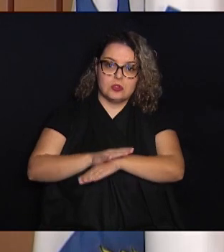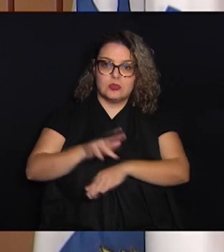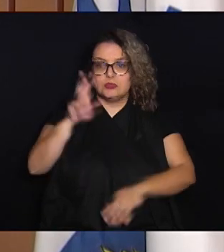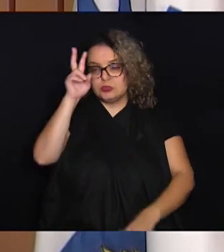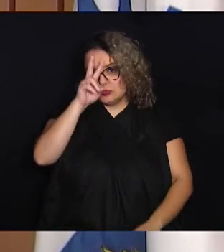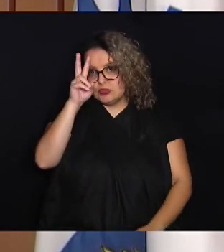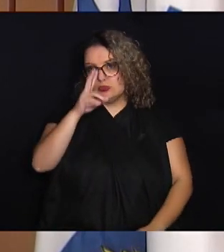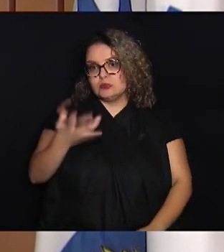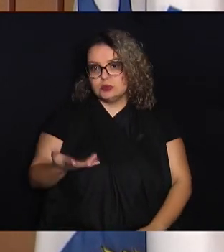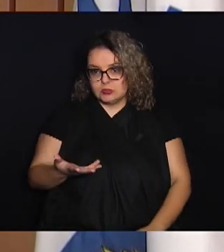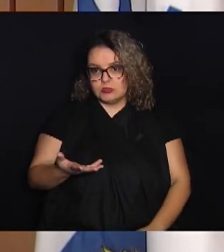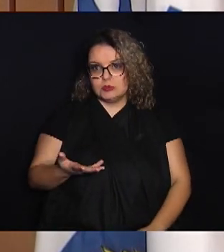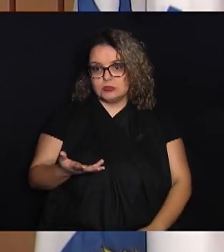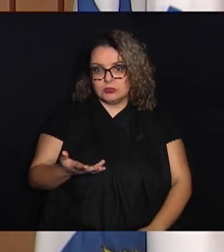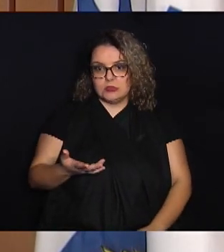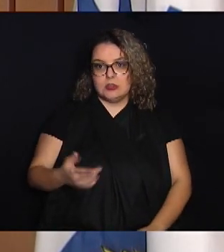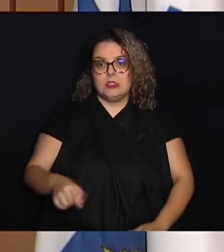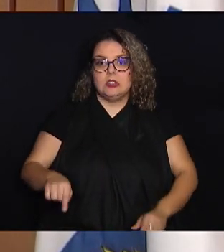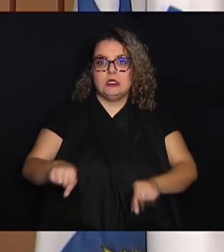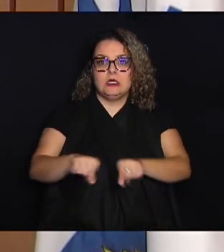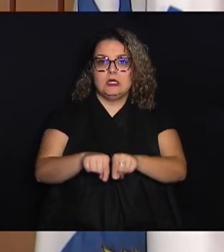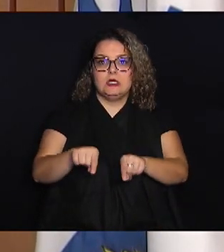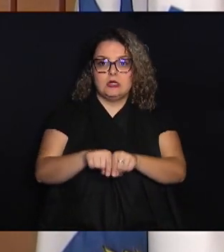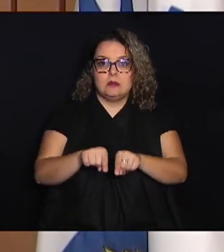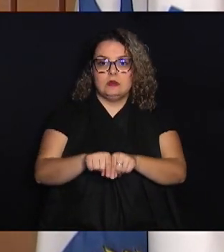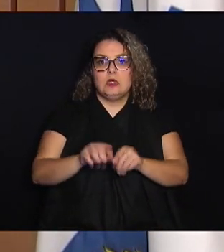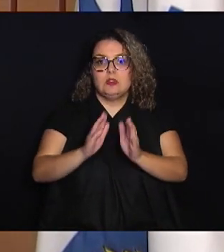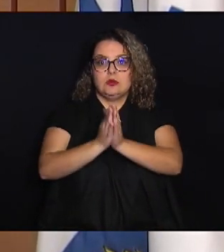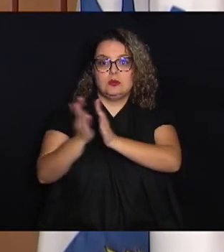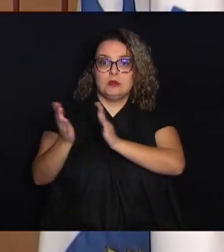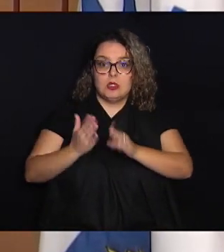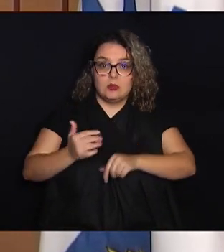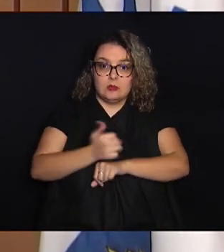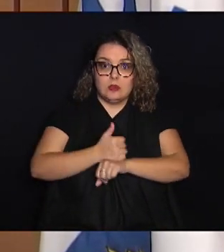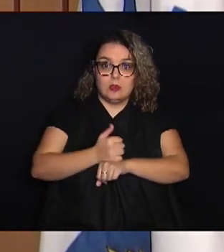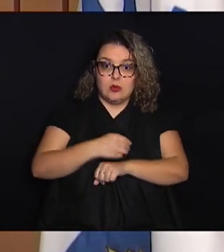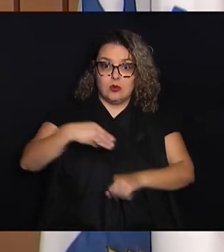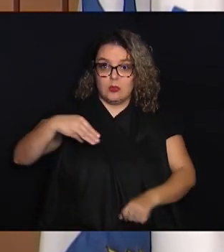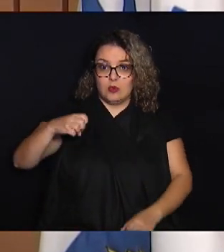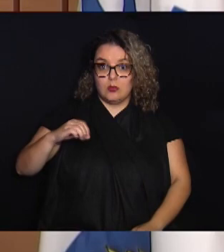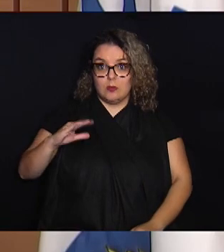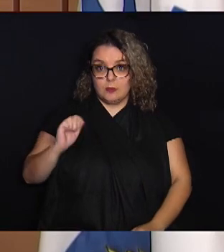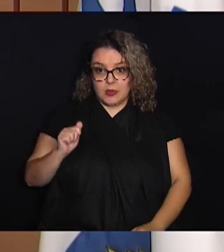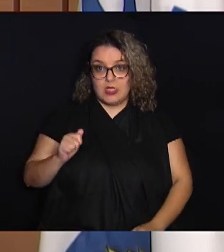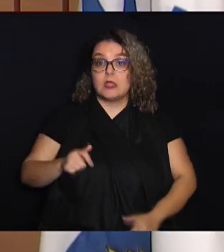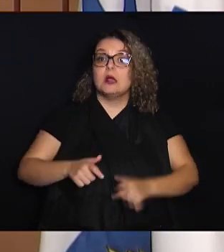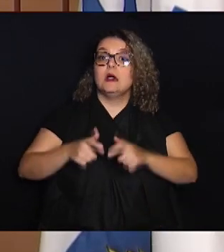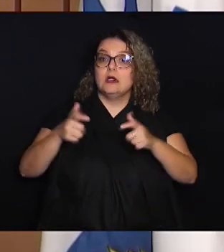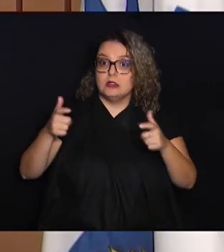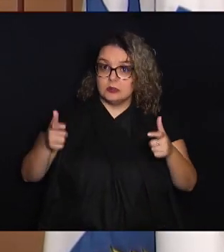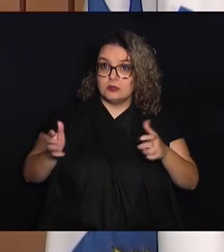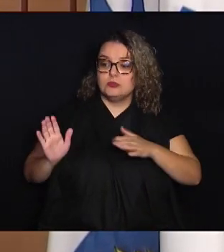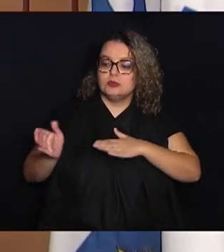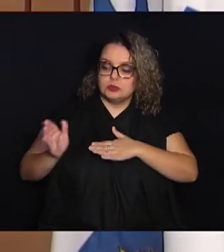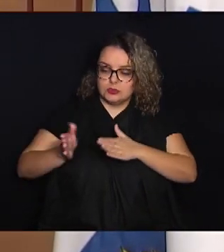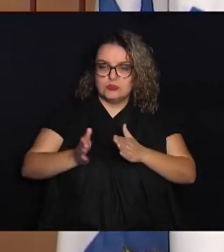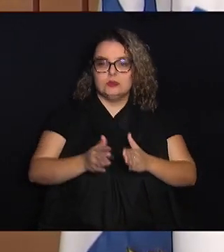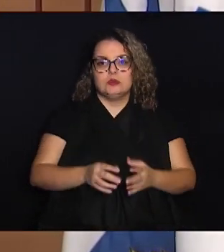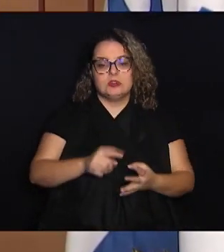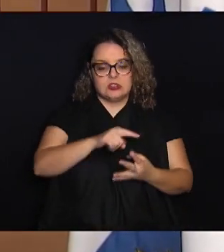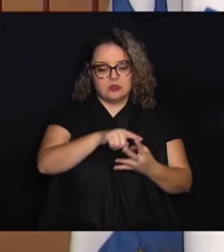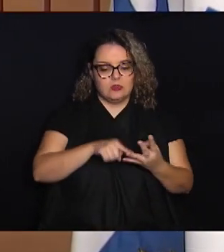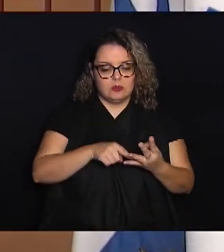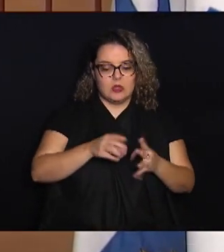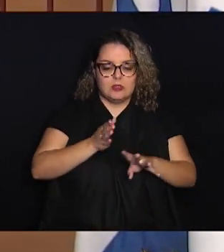historiadores e dos bibliotecários da Câmara. O MECA como um todo é grande e está caminhando. São 4 fases,